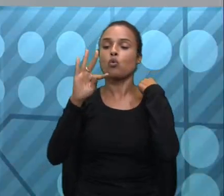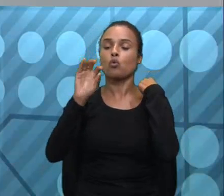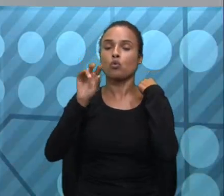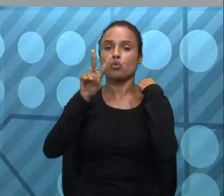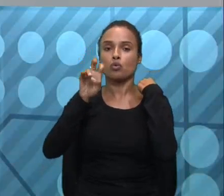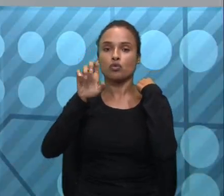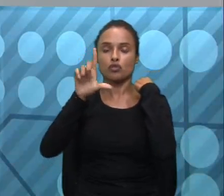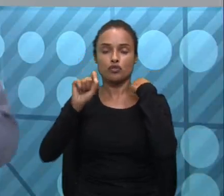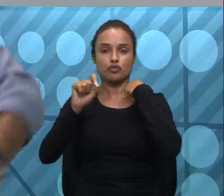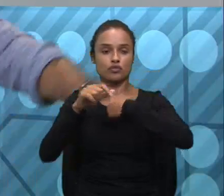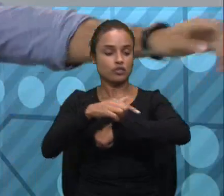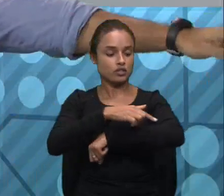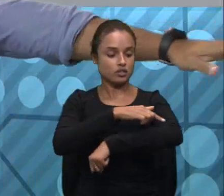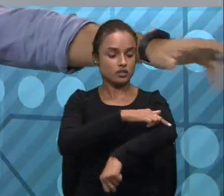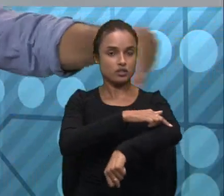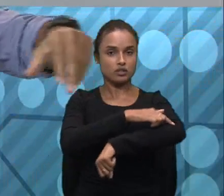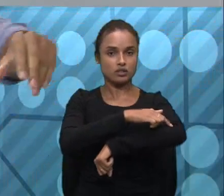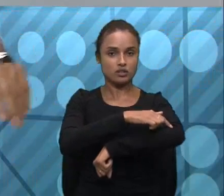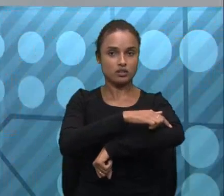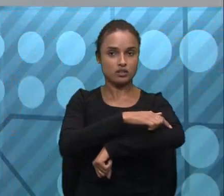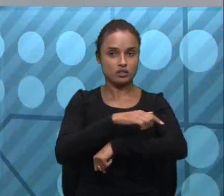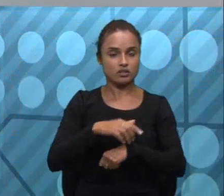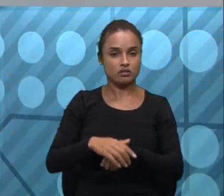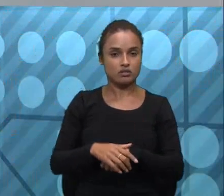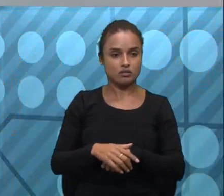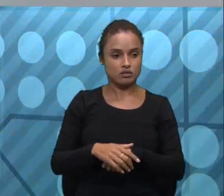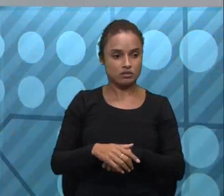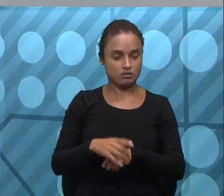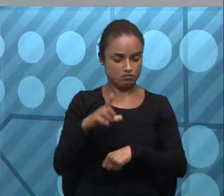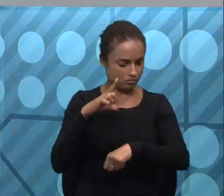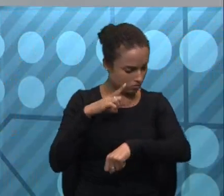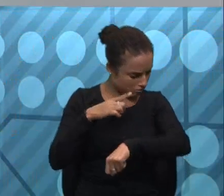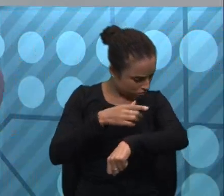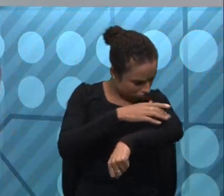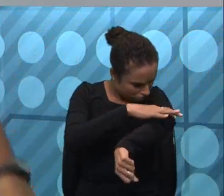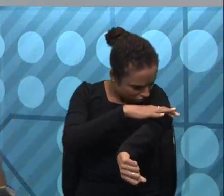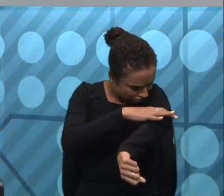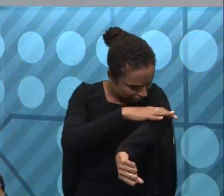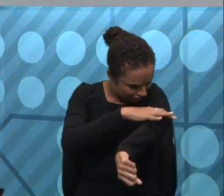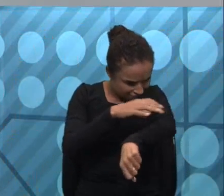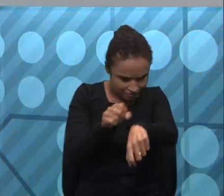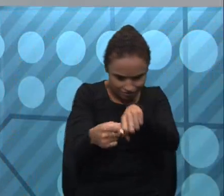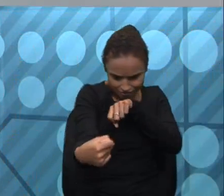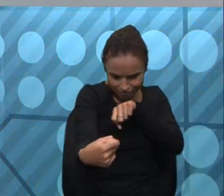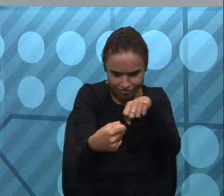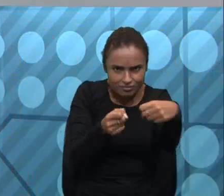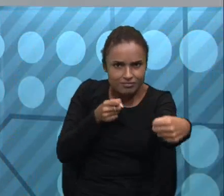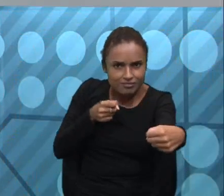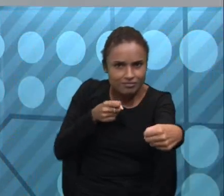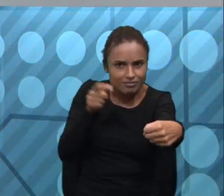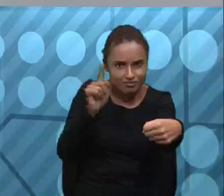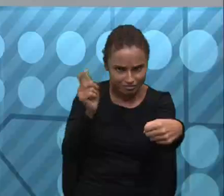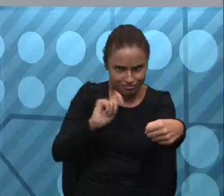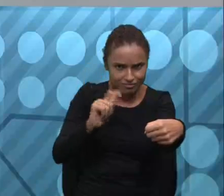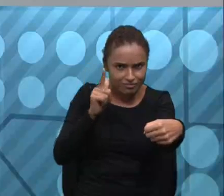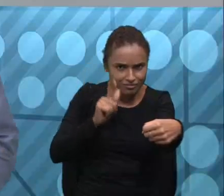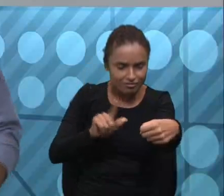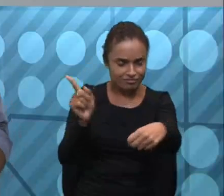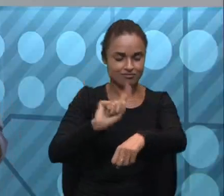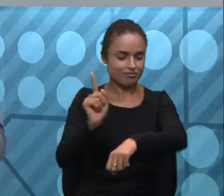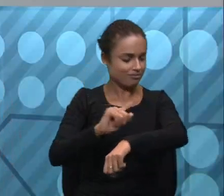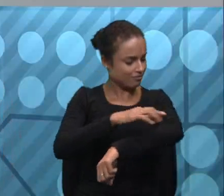adução e abdução. Não tem como, né? Não tem como. O cotovelo está aqui. Ele faz flexão, ele faz extensão, eu posso ainda fazer uma certa rotação